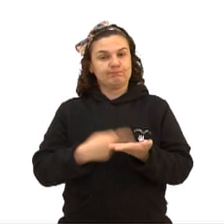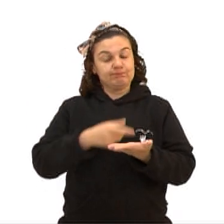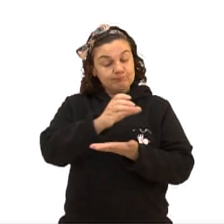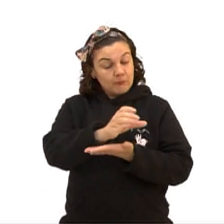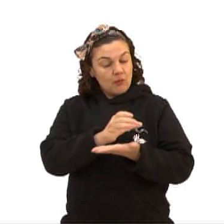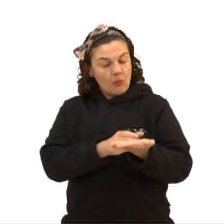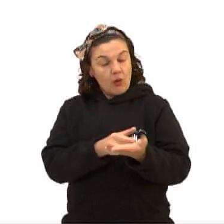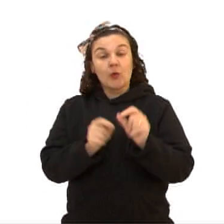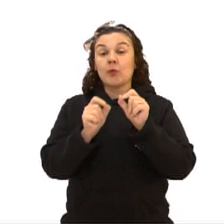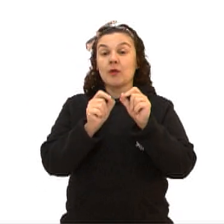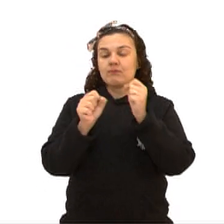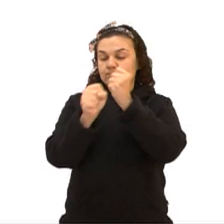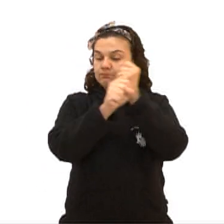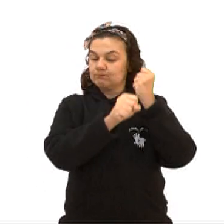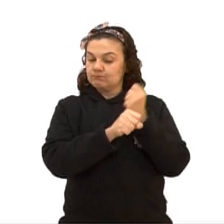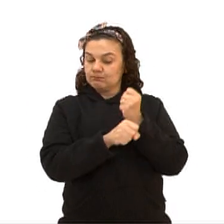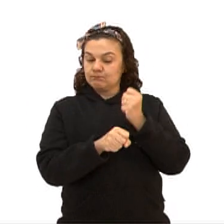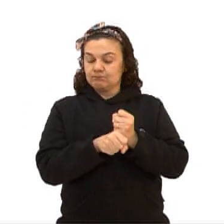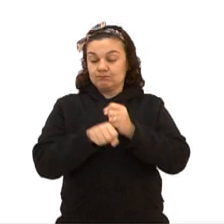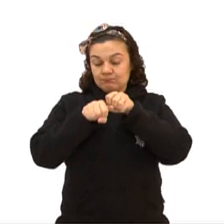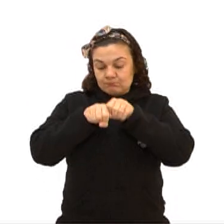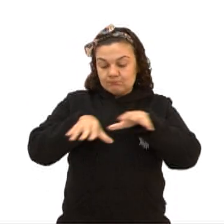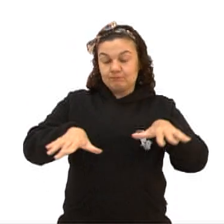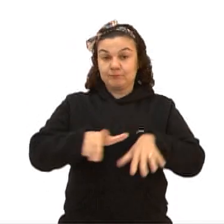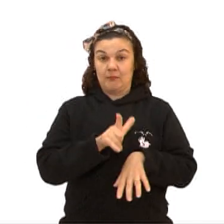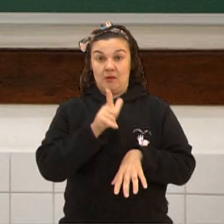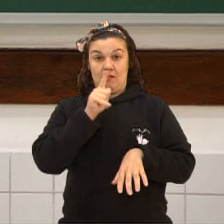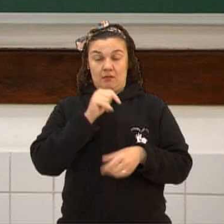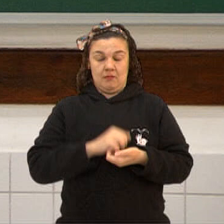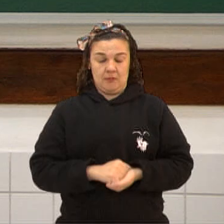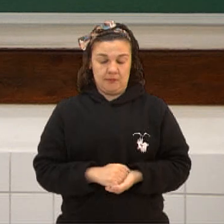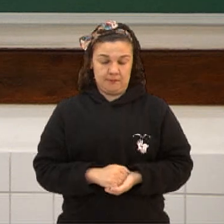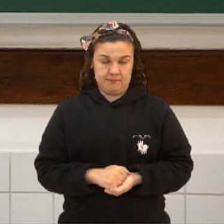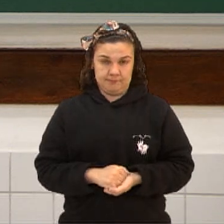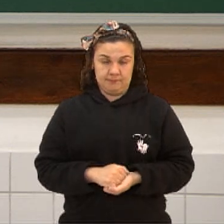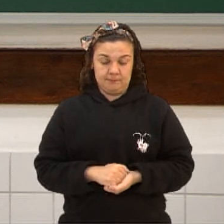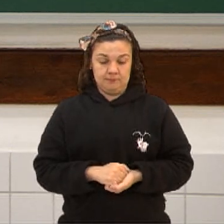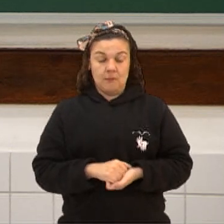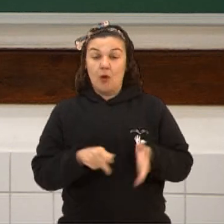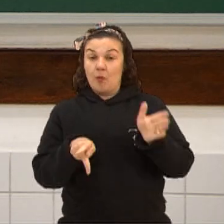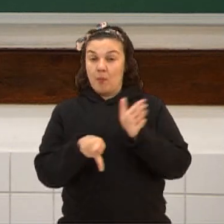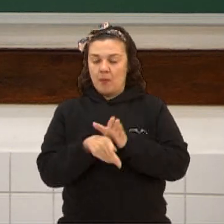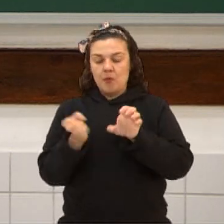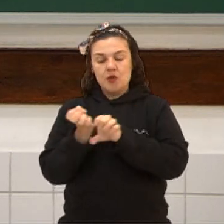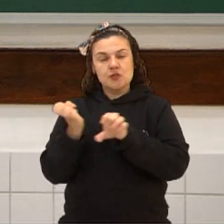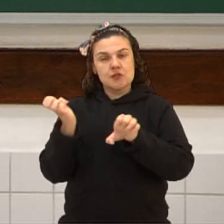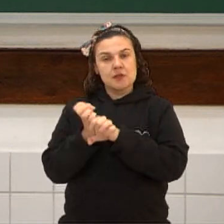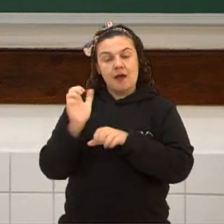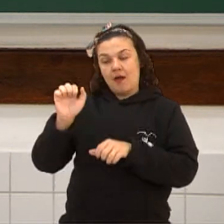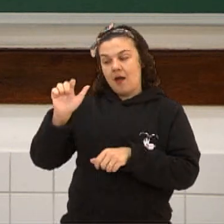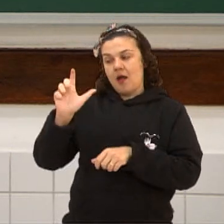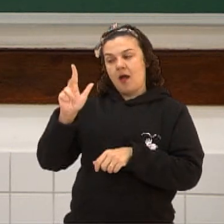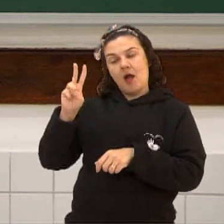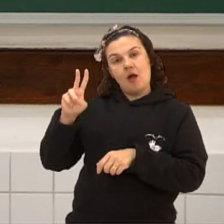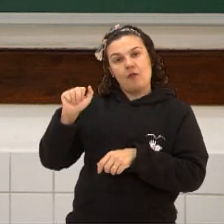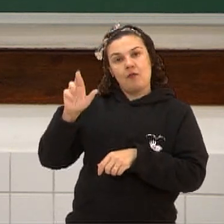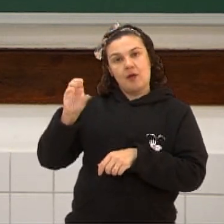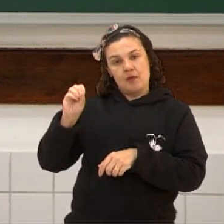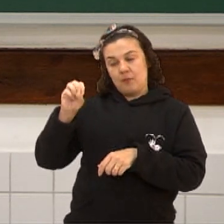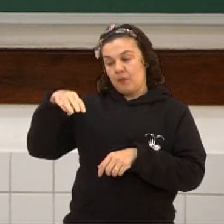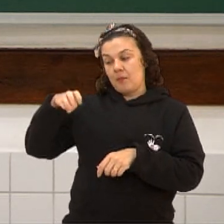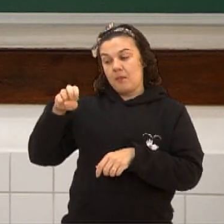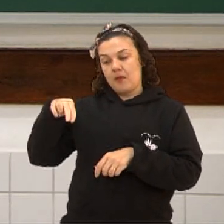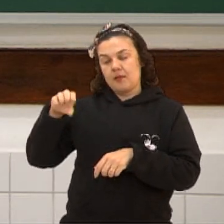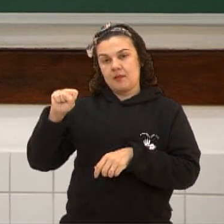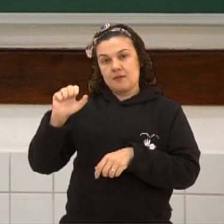para a realização desse sistema de abastecimento, capitaneado pelos engenheiros Álvaro de Menezes e Otaviano Machado,